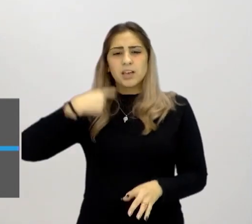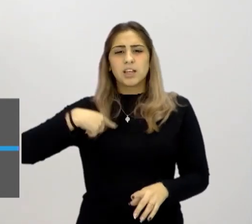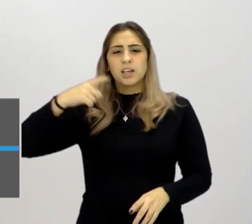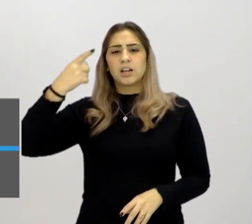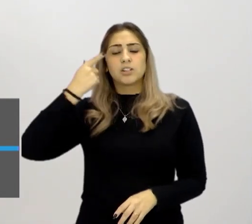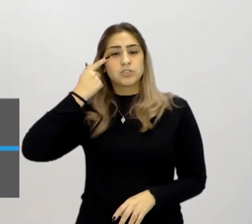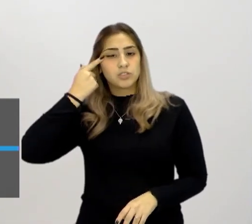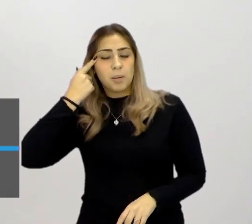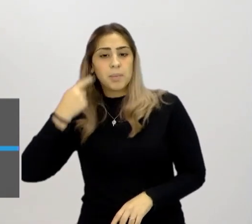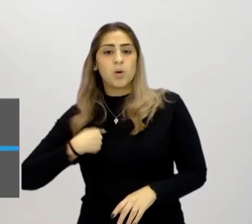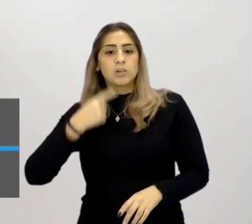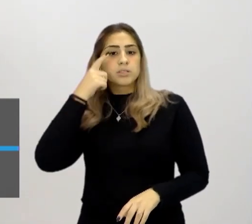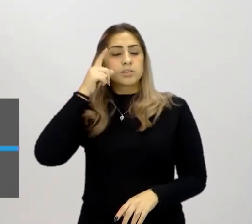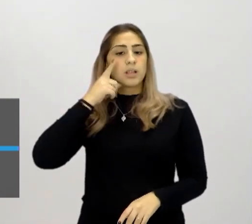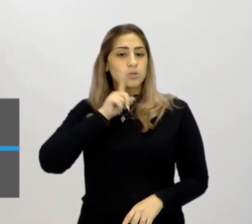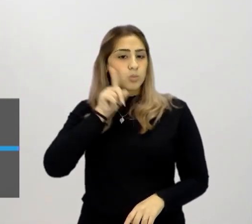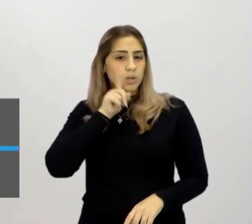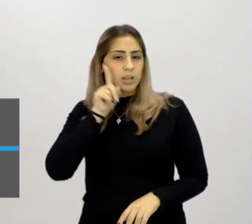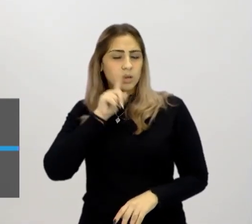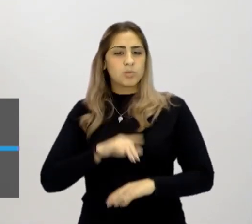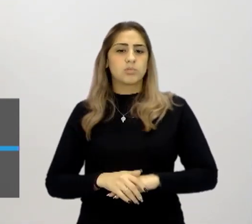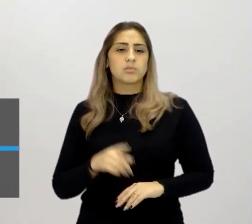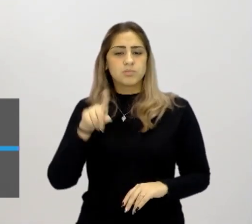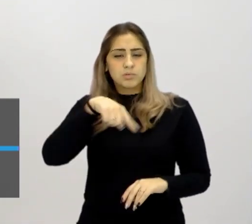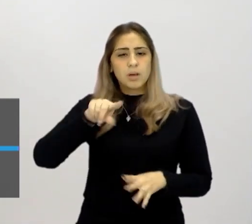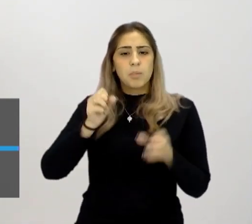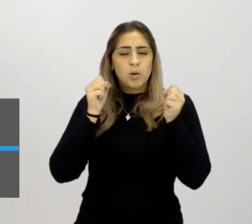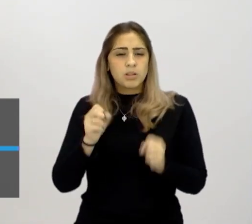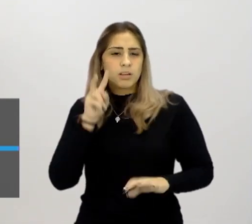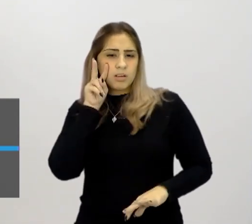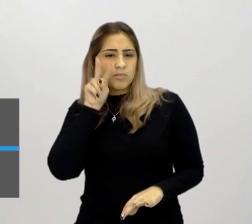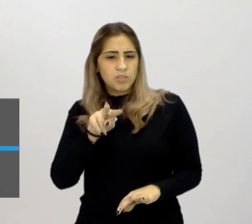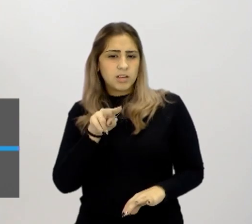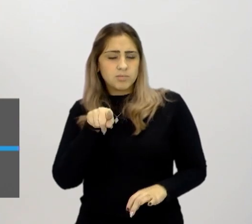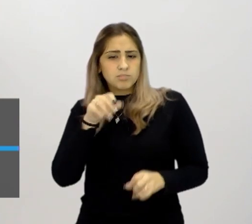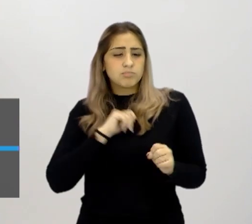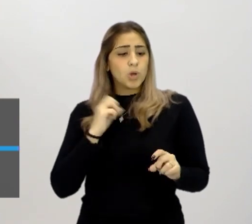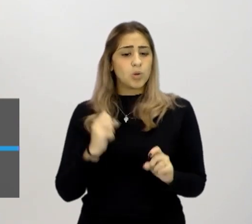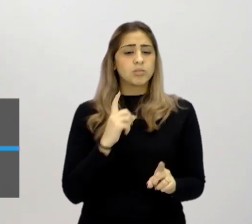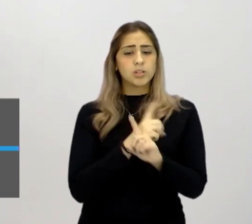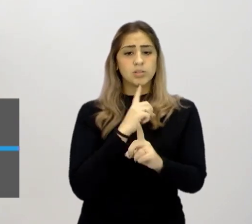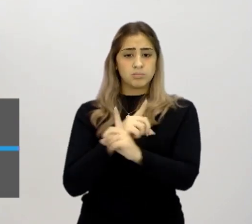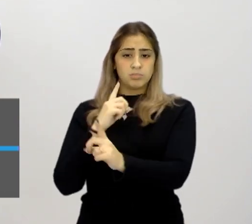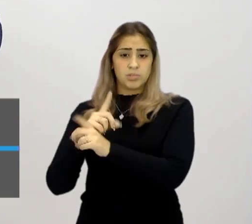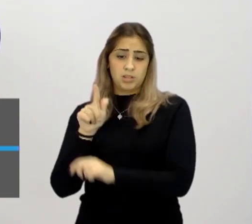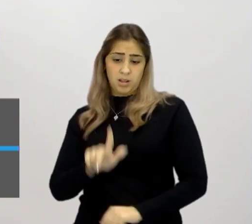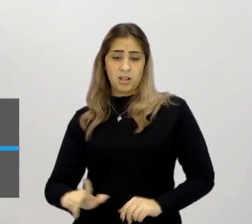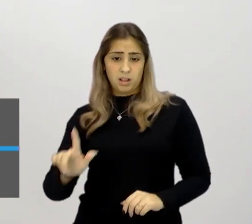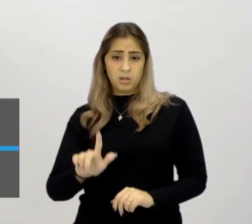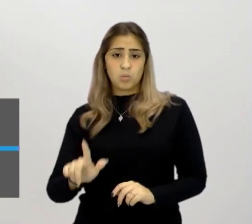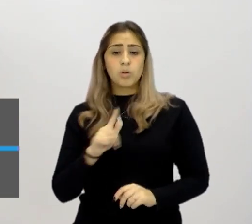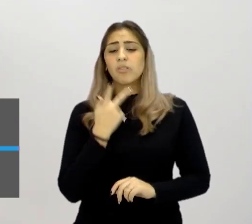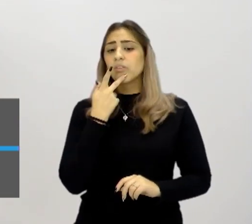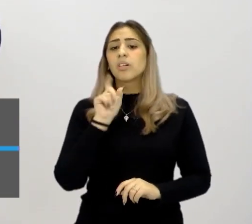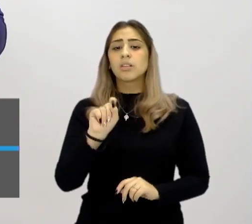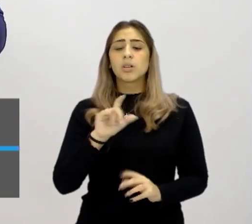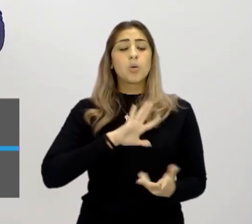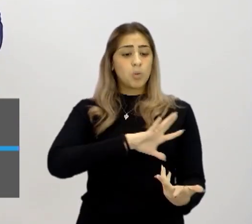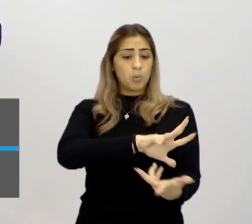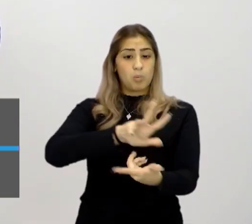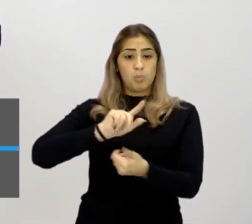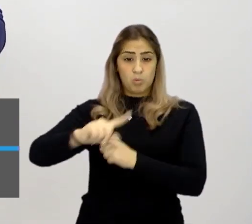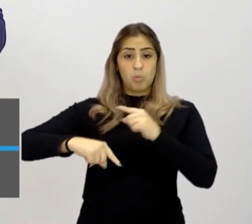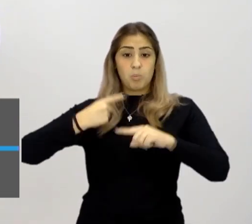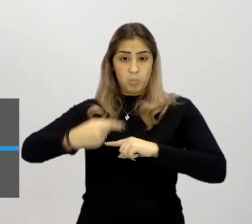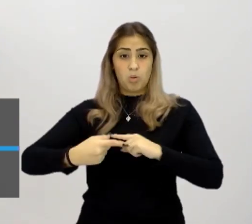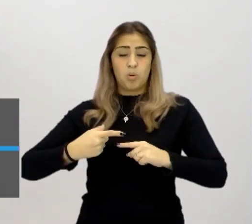Estados Unidos, mas vocês podem ver ainda, pode ser que vocês encontrem em algumas literaturas dizendo que o mundo